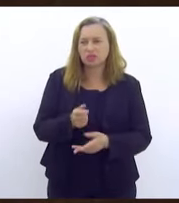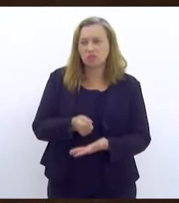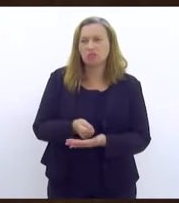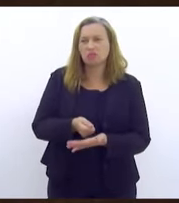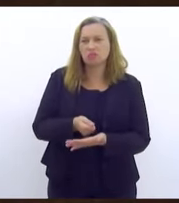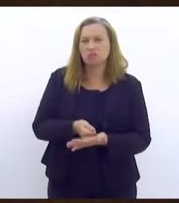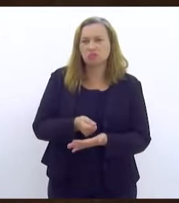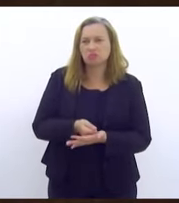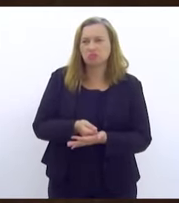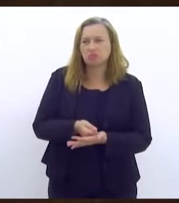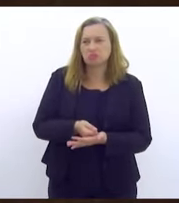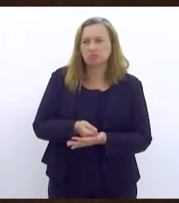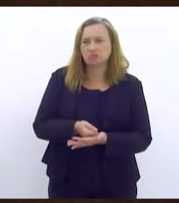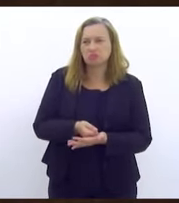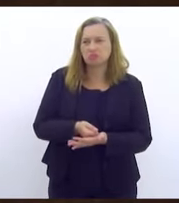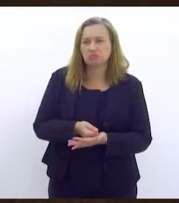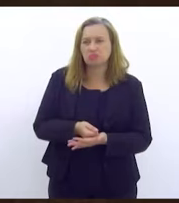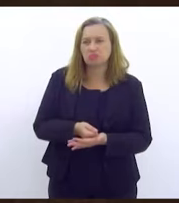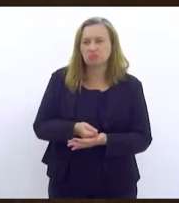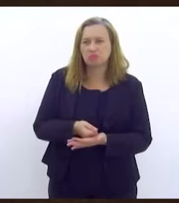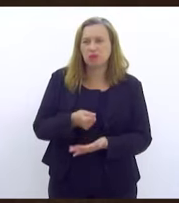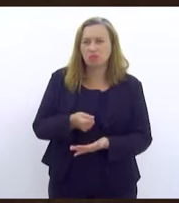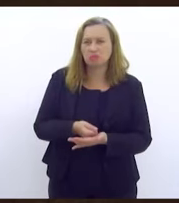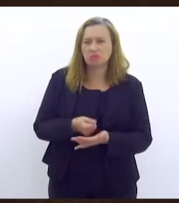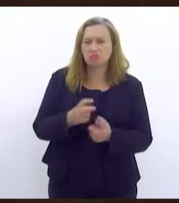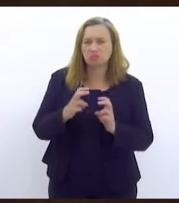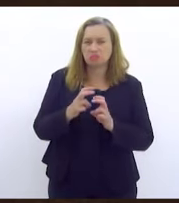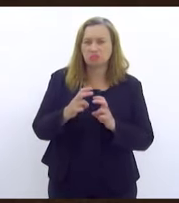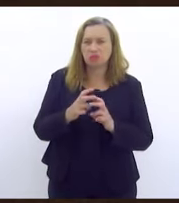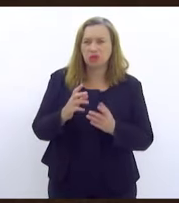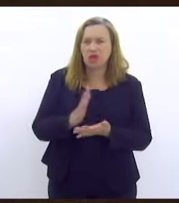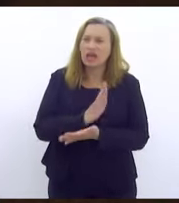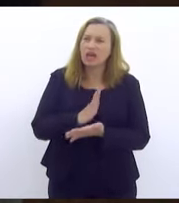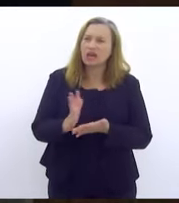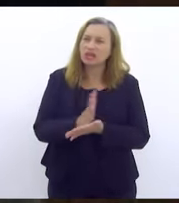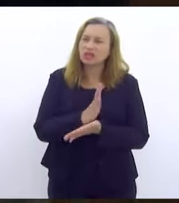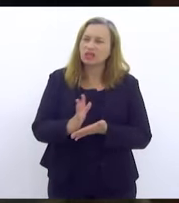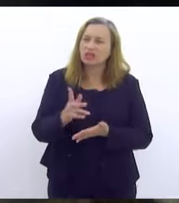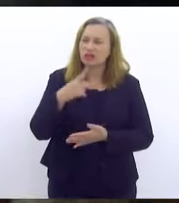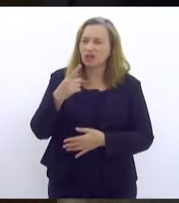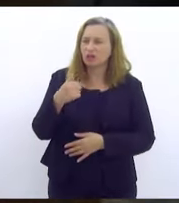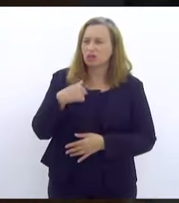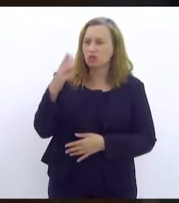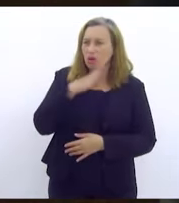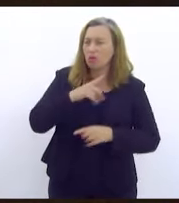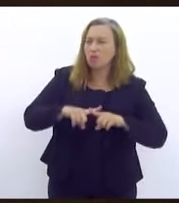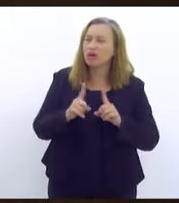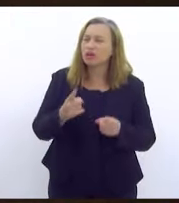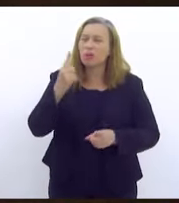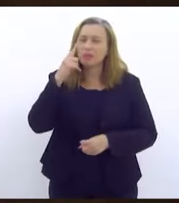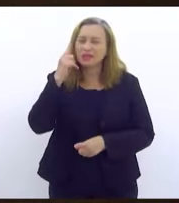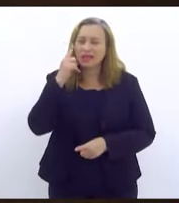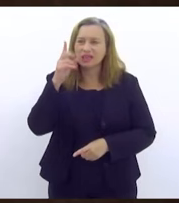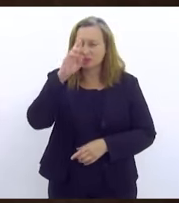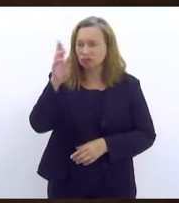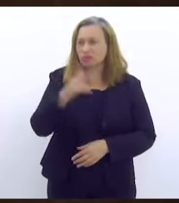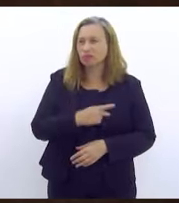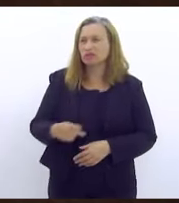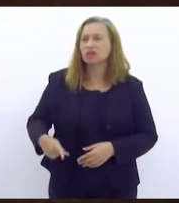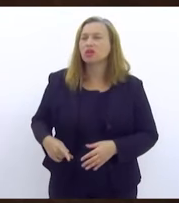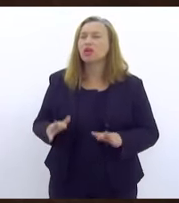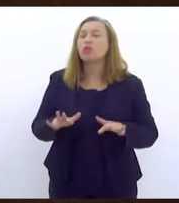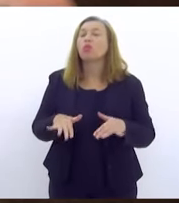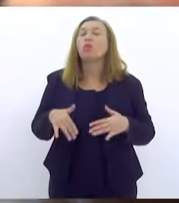muito. Sou brigão. Às vezes me chamam de agressivo. Mas aí eu quero buscar para reflexão, presidente.